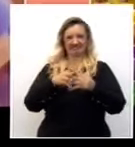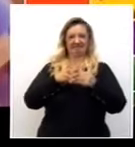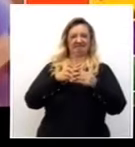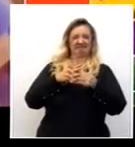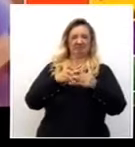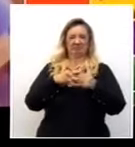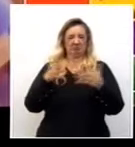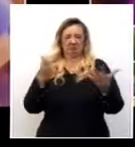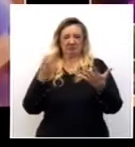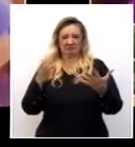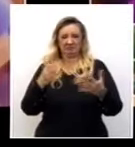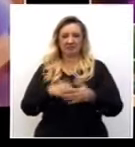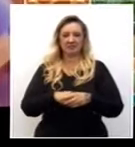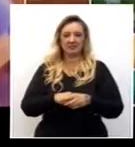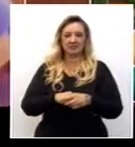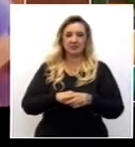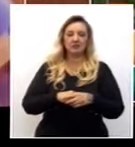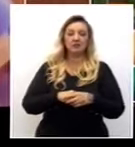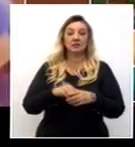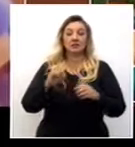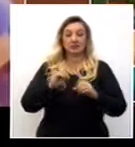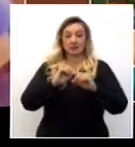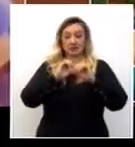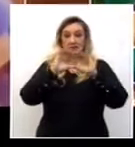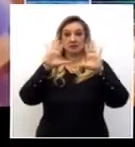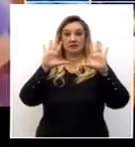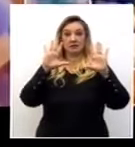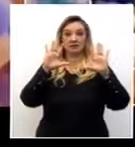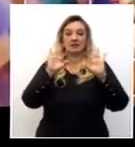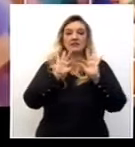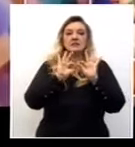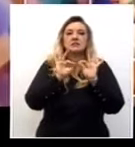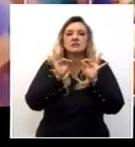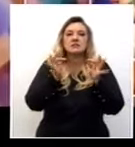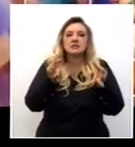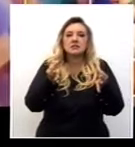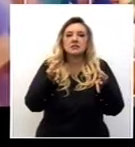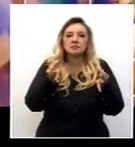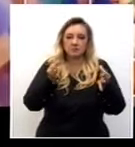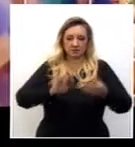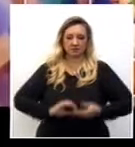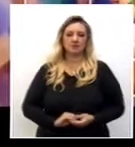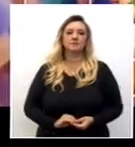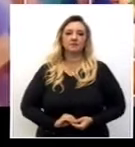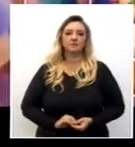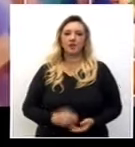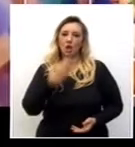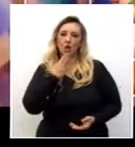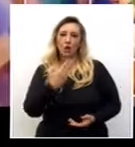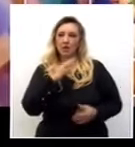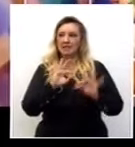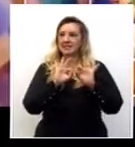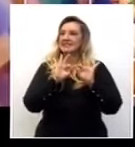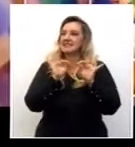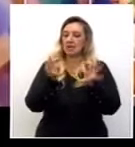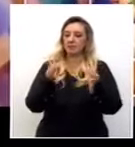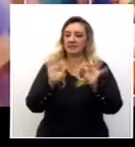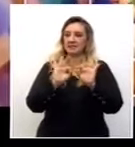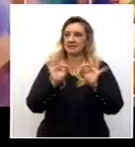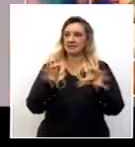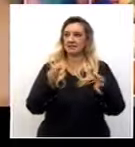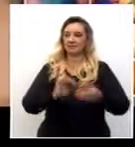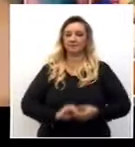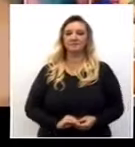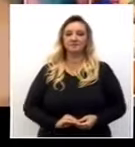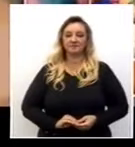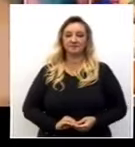layout fica mais clean se você escolher uma imagem, né, com cores mais básicas, enfim. Eu